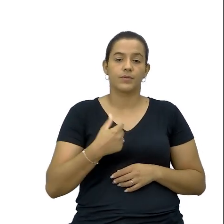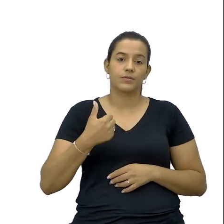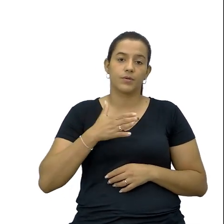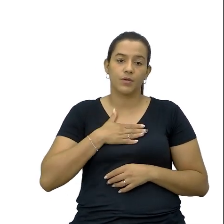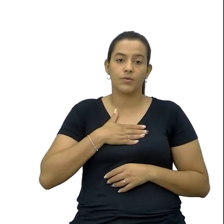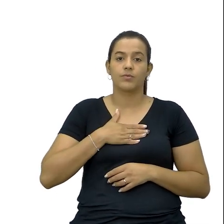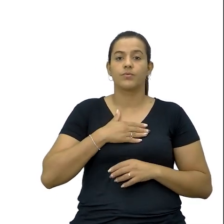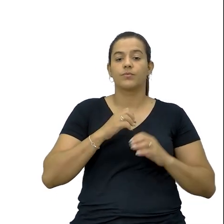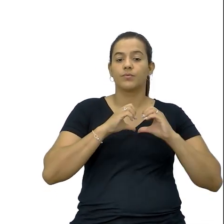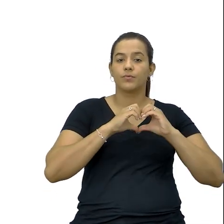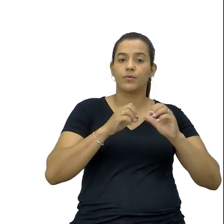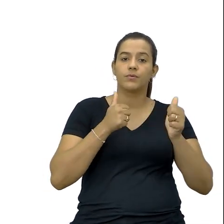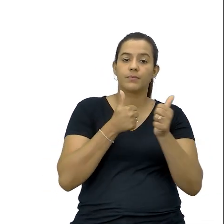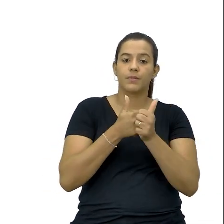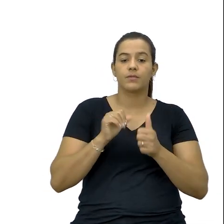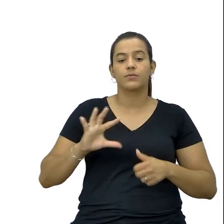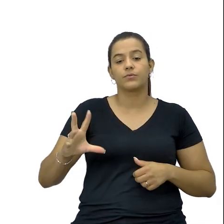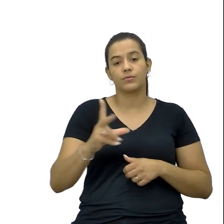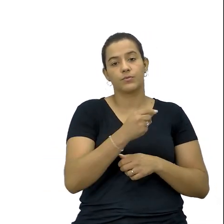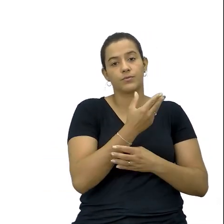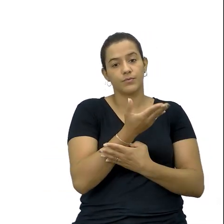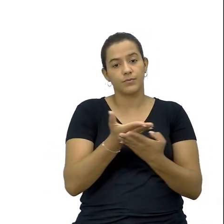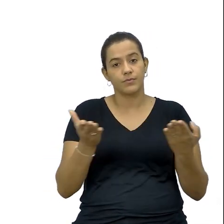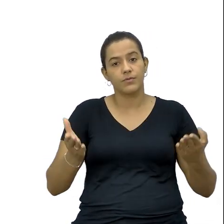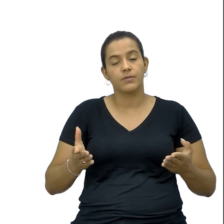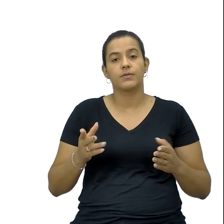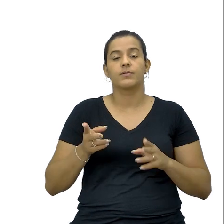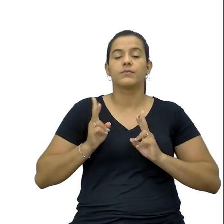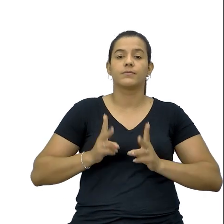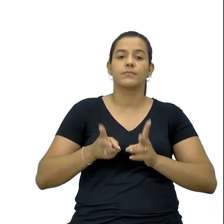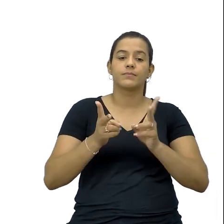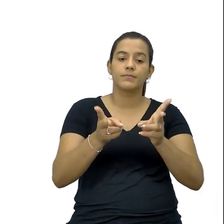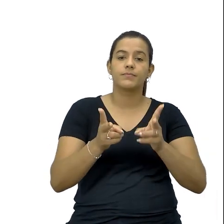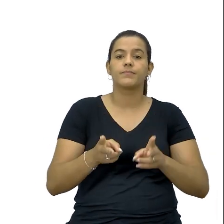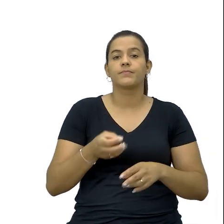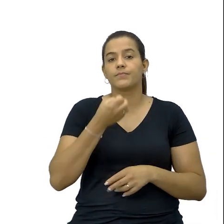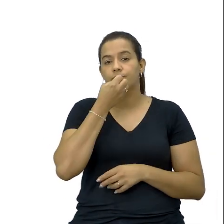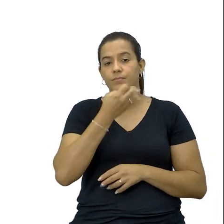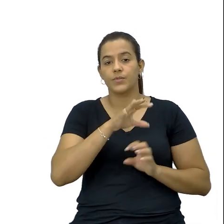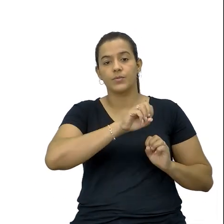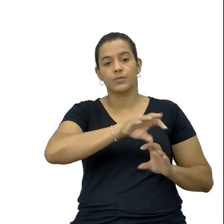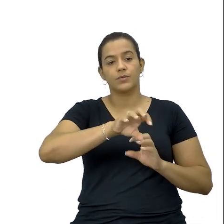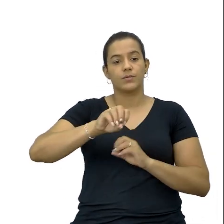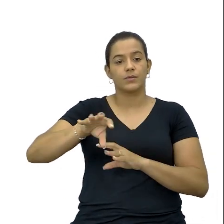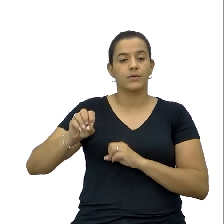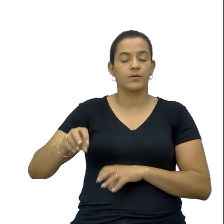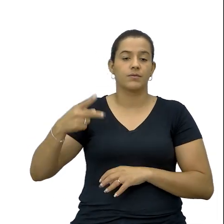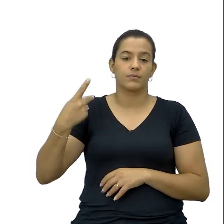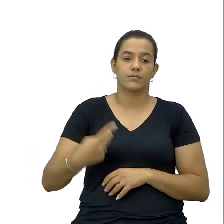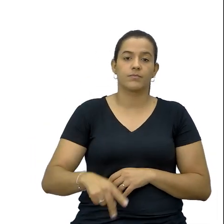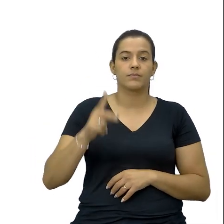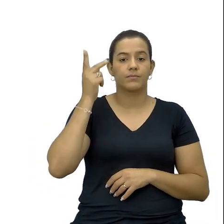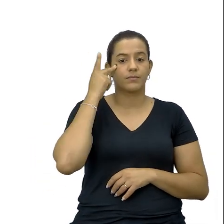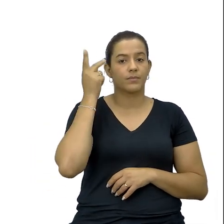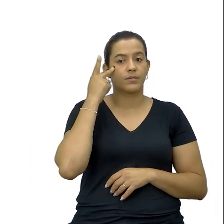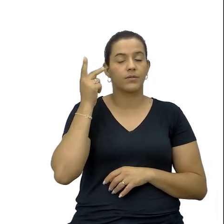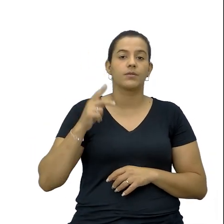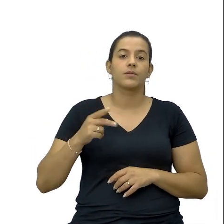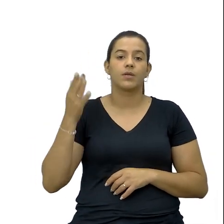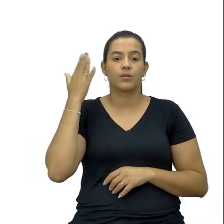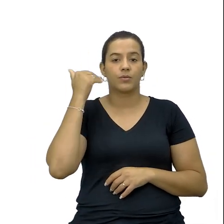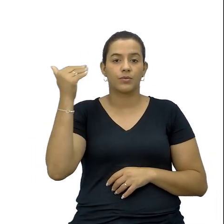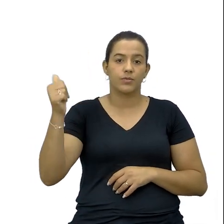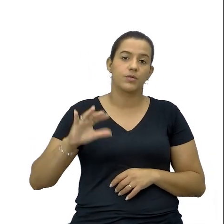estou sempre perto de todos vocês, sempre torcendo para a educação, né, paulista aí, que tenha sucesso os